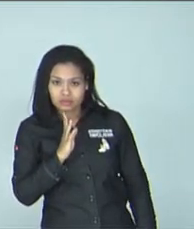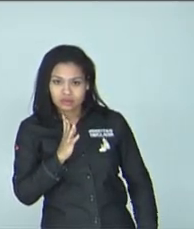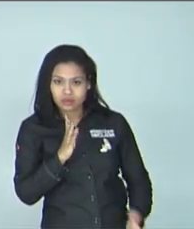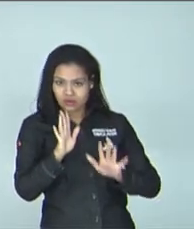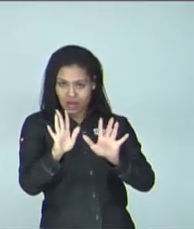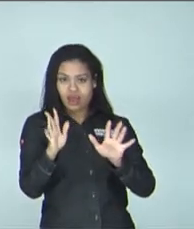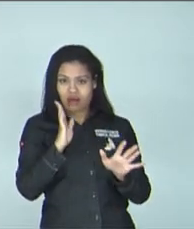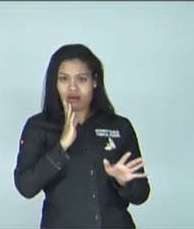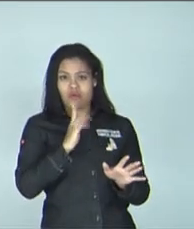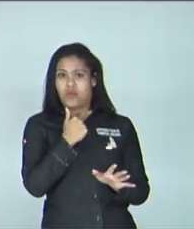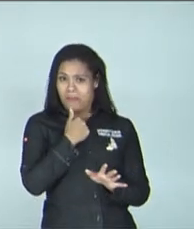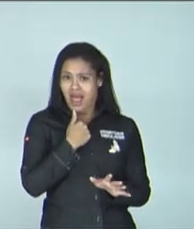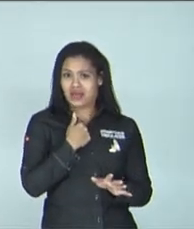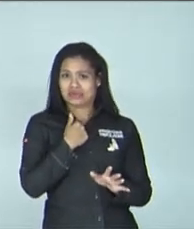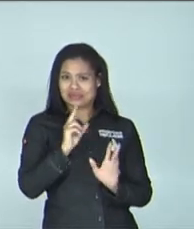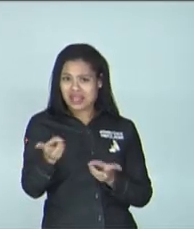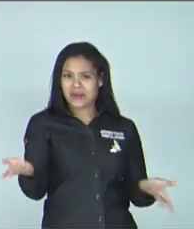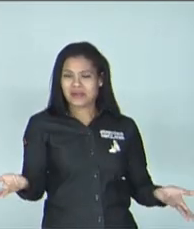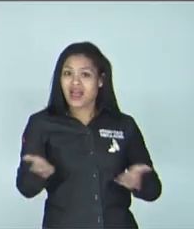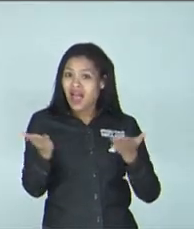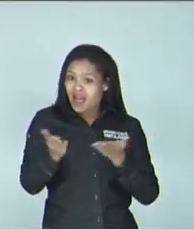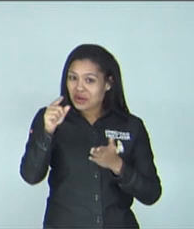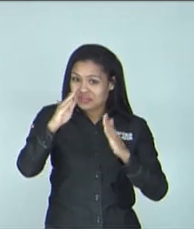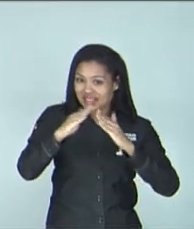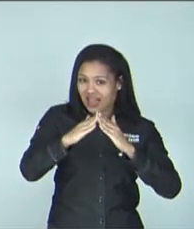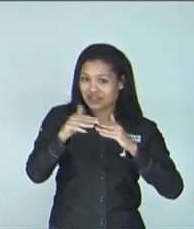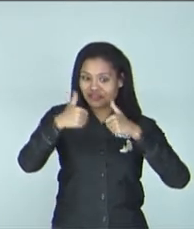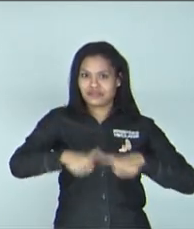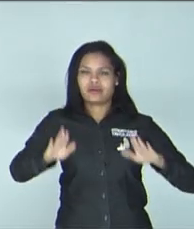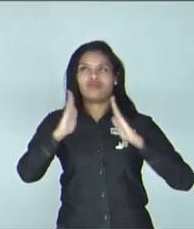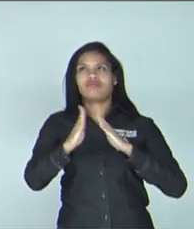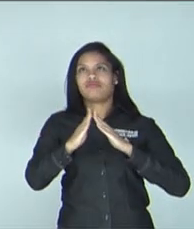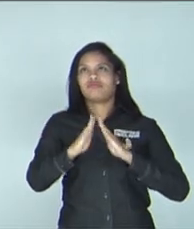em casa na quarentena da quarentena